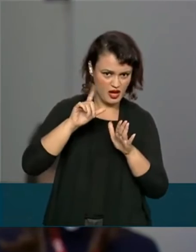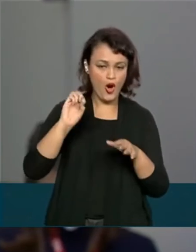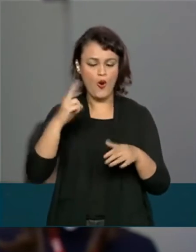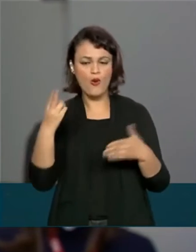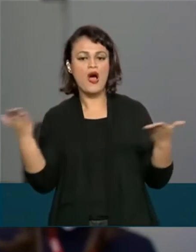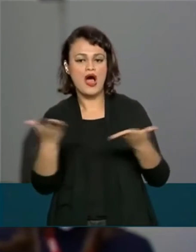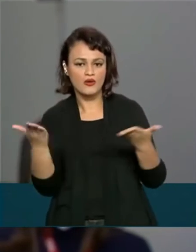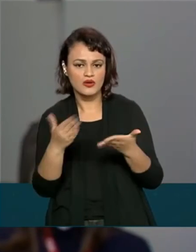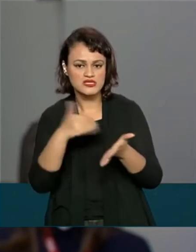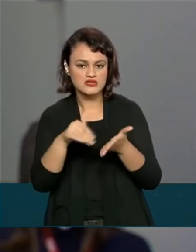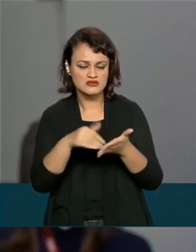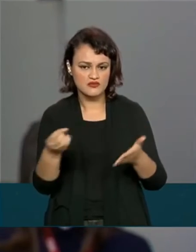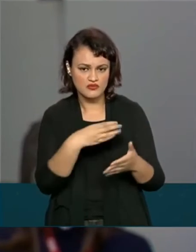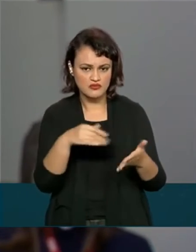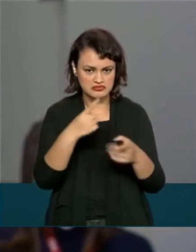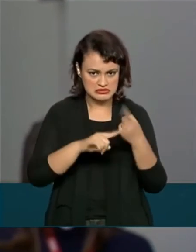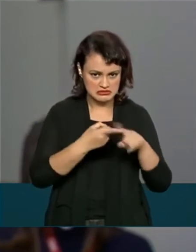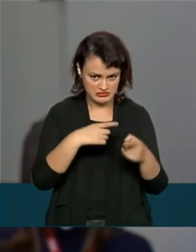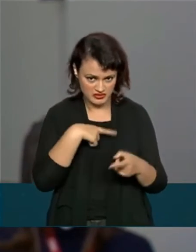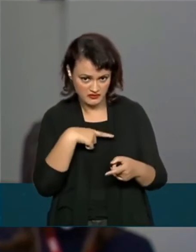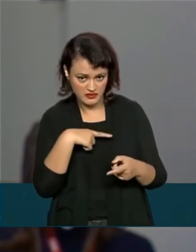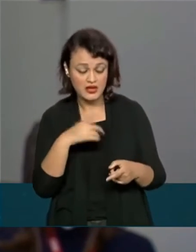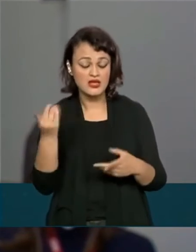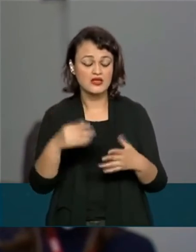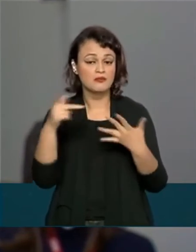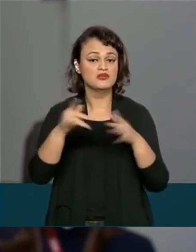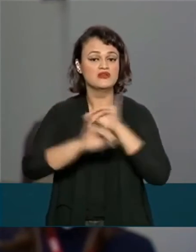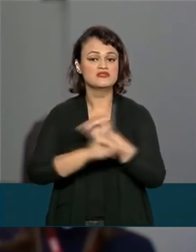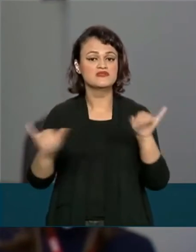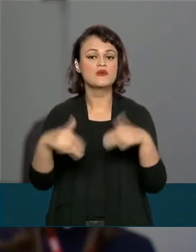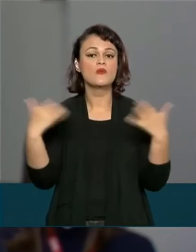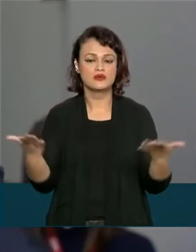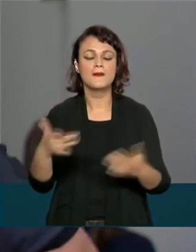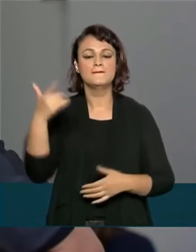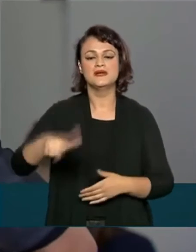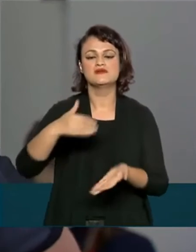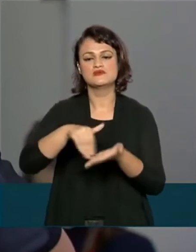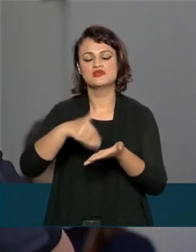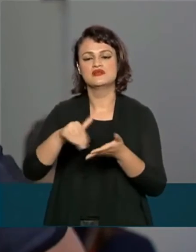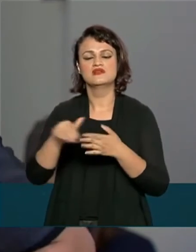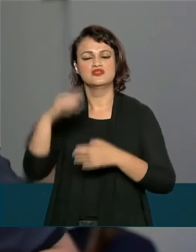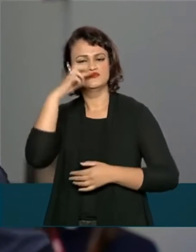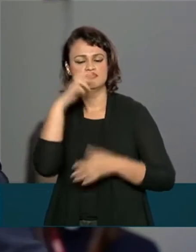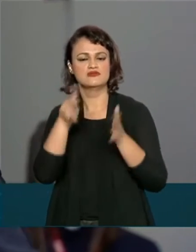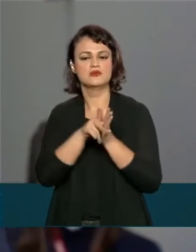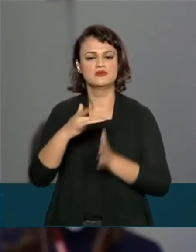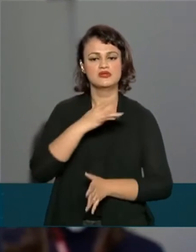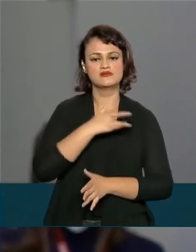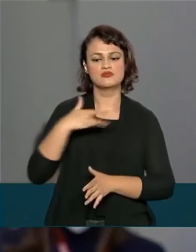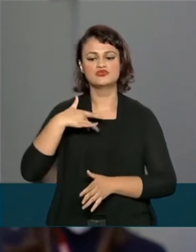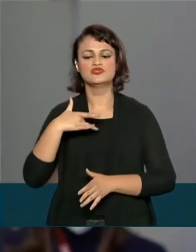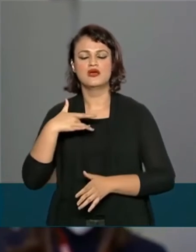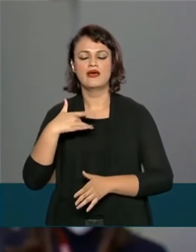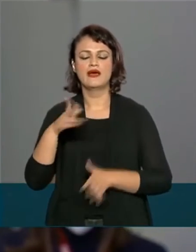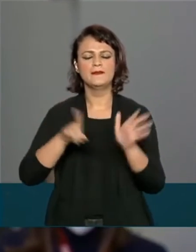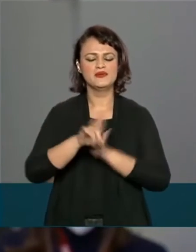e apresentado a esses secretários estaduais? E quando será publicada a portaria? E para o secretário de Vigilância em Saúde, eu gostaria